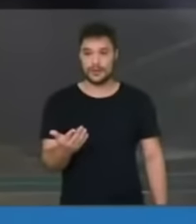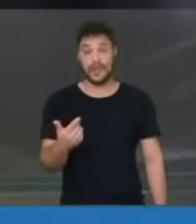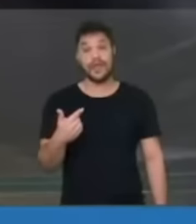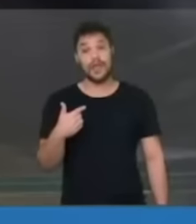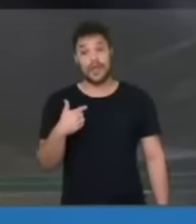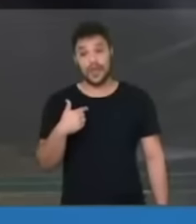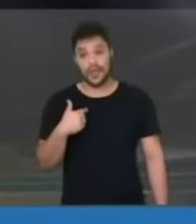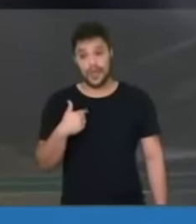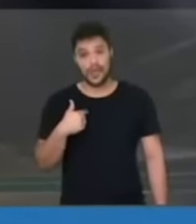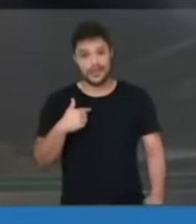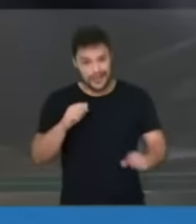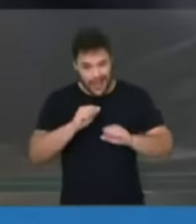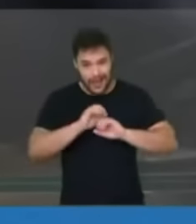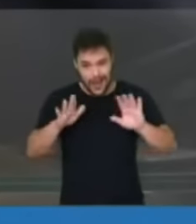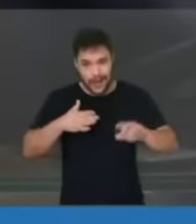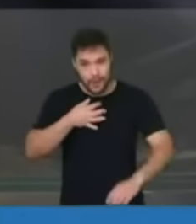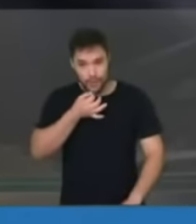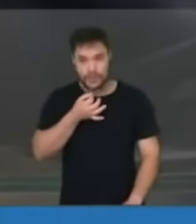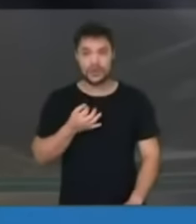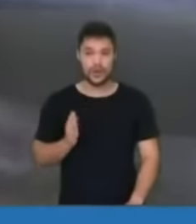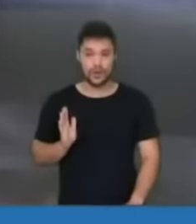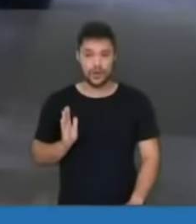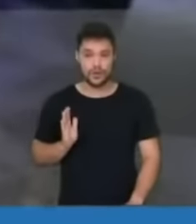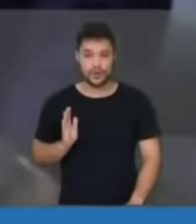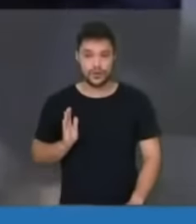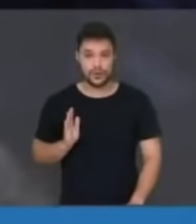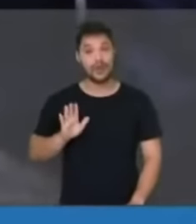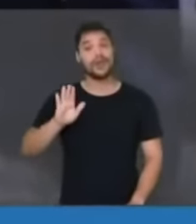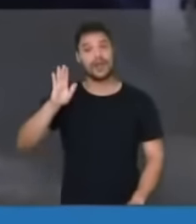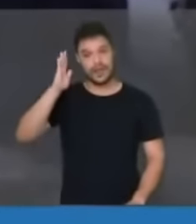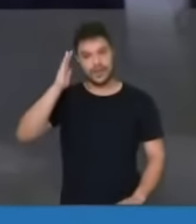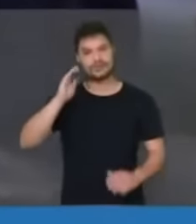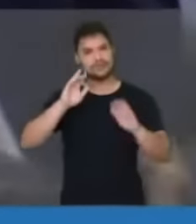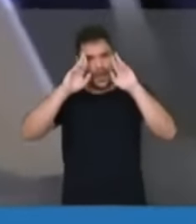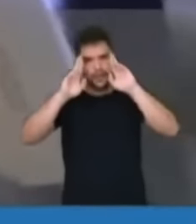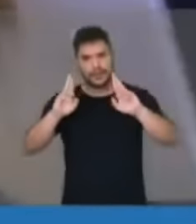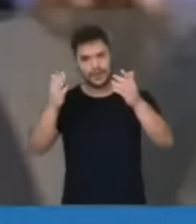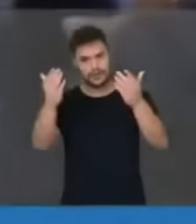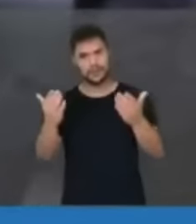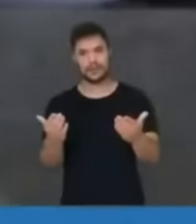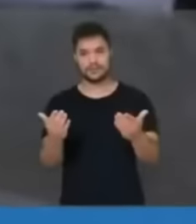Eu estou pedindo, presidente, está clara a minha posição. Presidente, eu sempre o tratei com respeito.